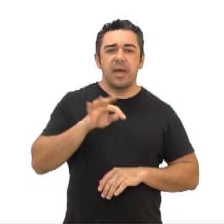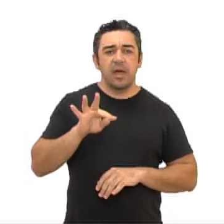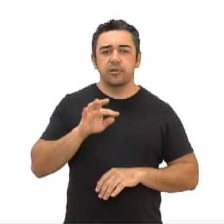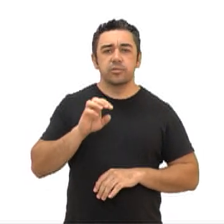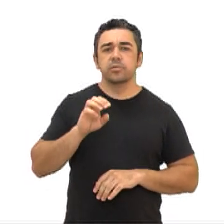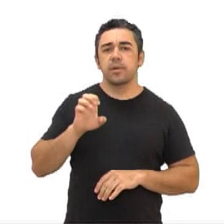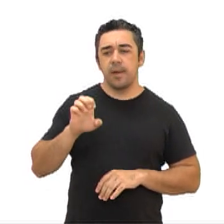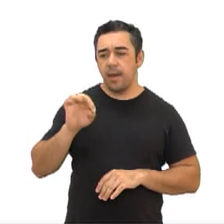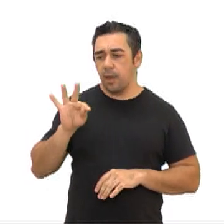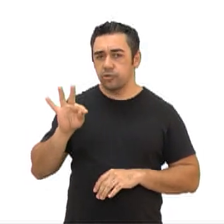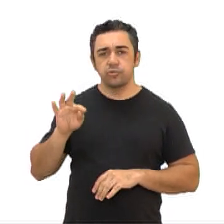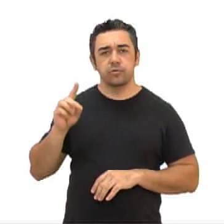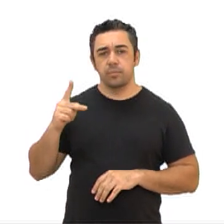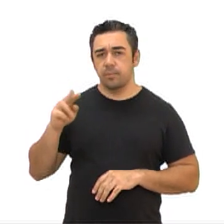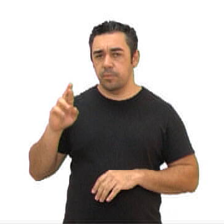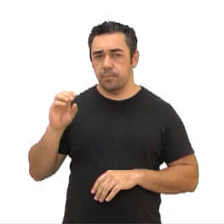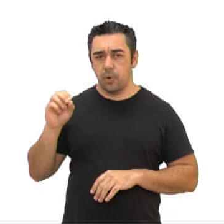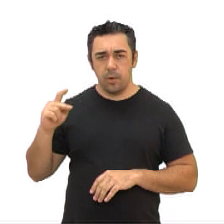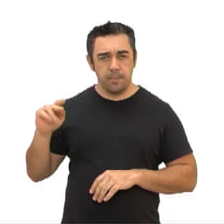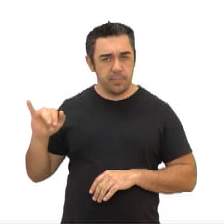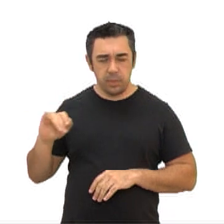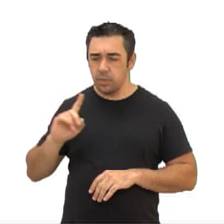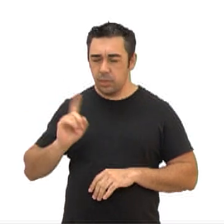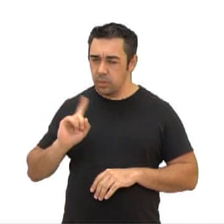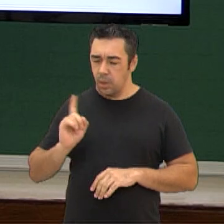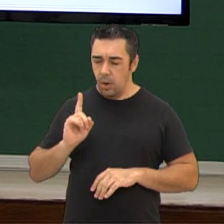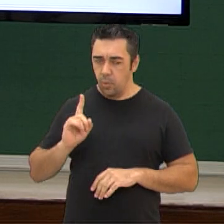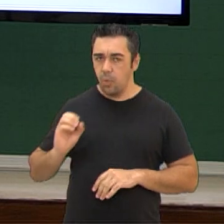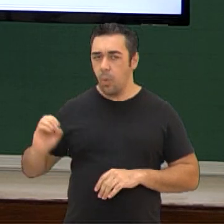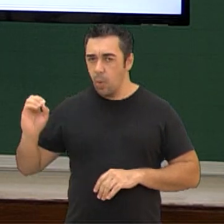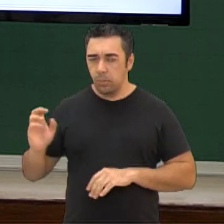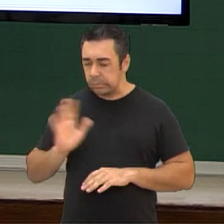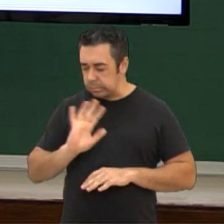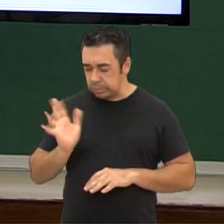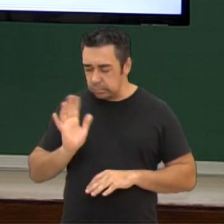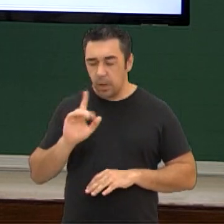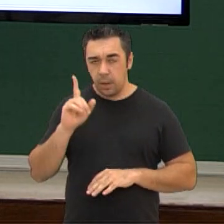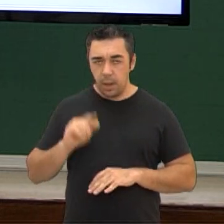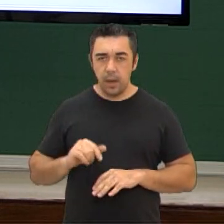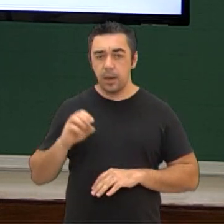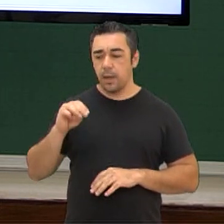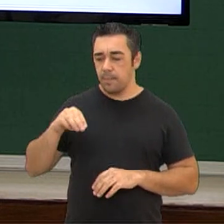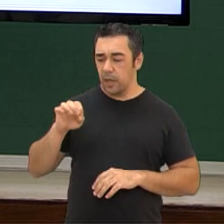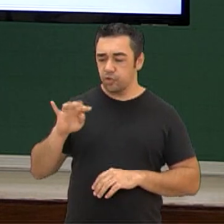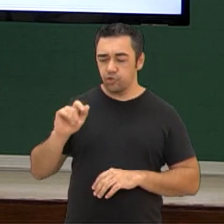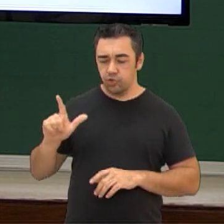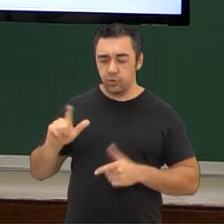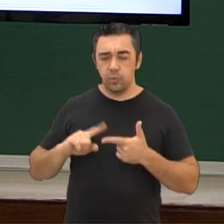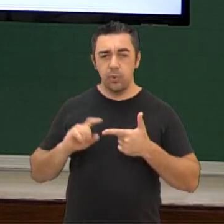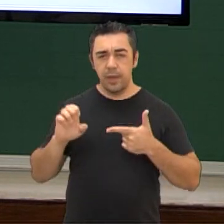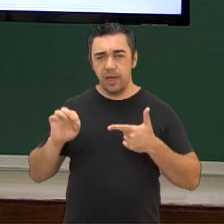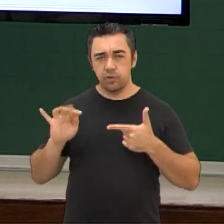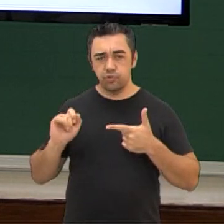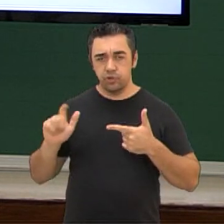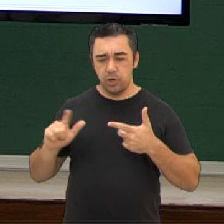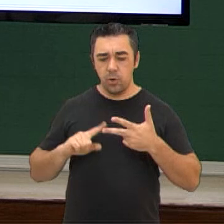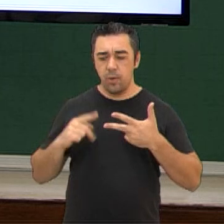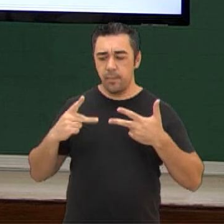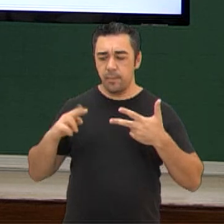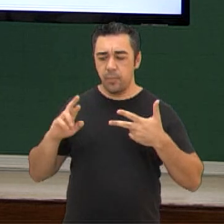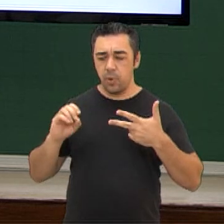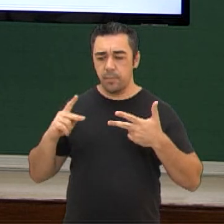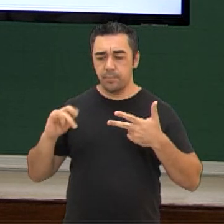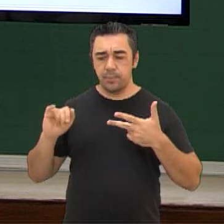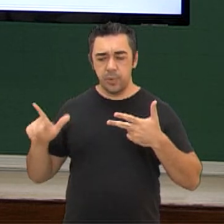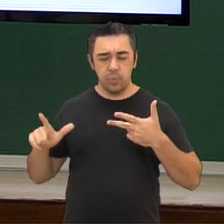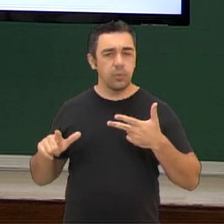em in e o hidrocarboneto correspondente terminando em o, tá? A gente usa o radical, metil, etil, propil, que está ligado,